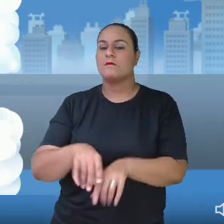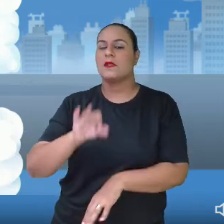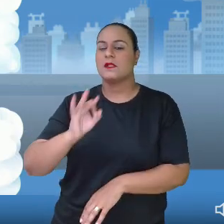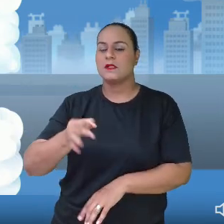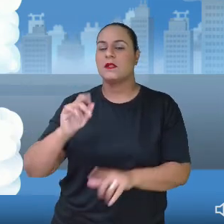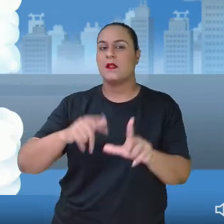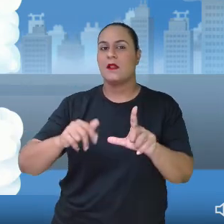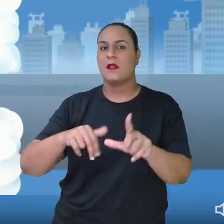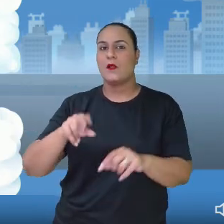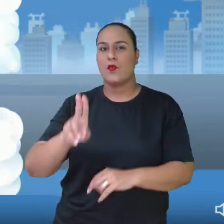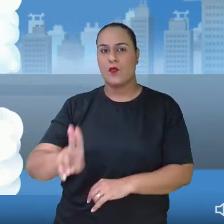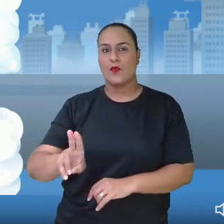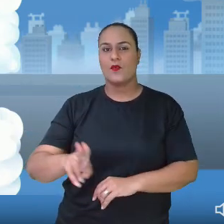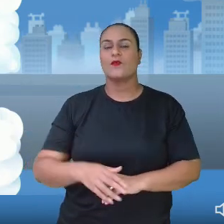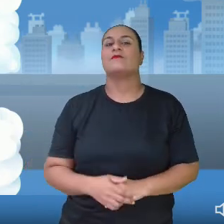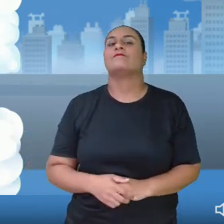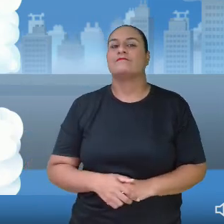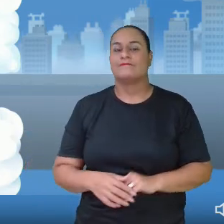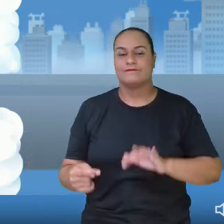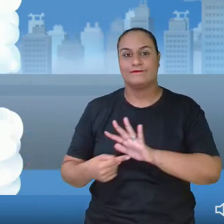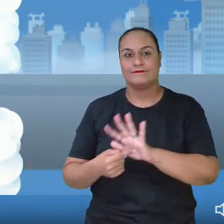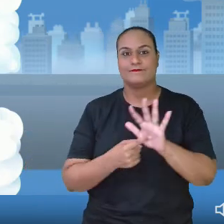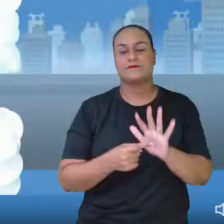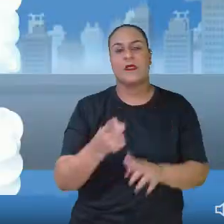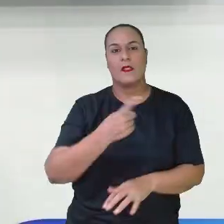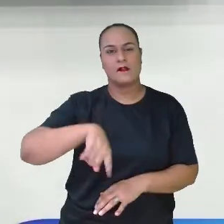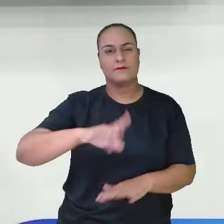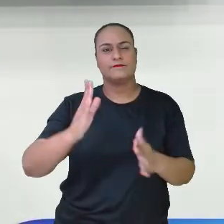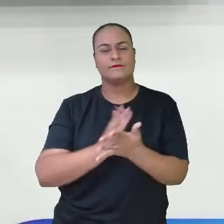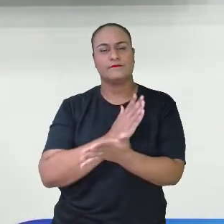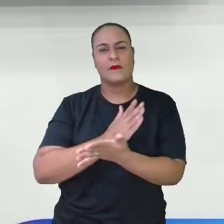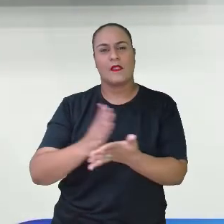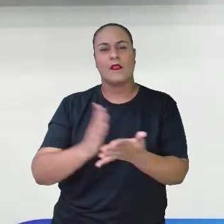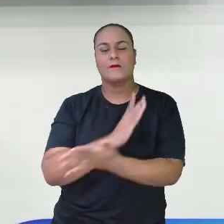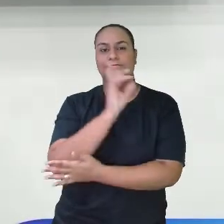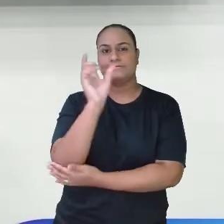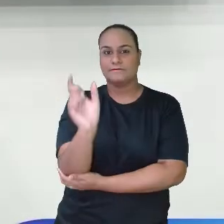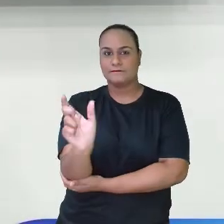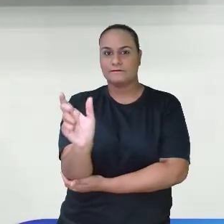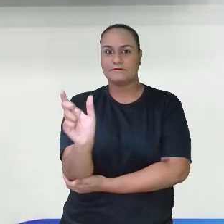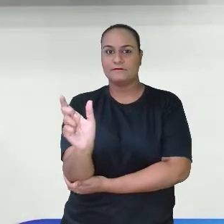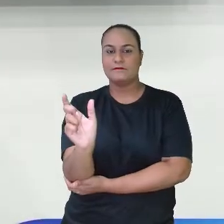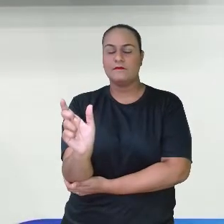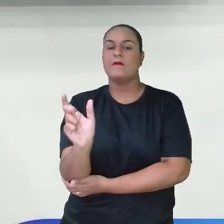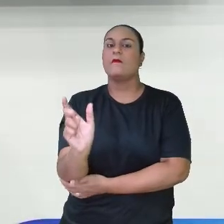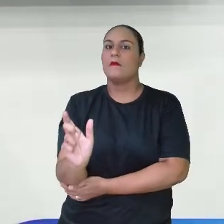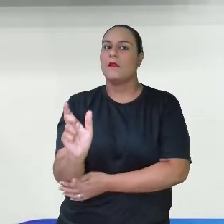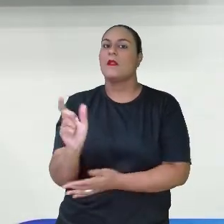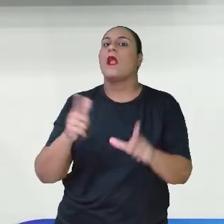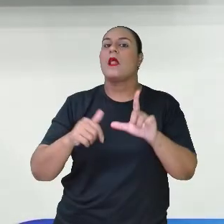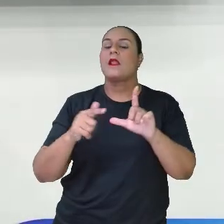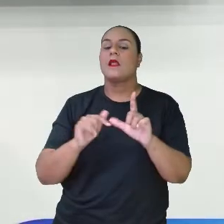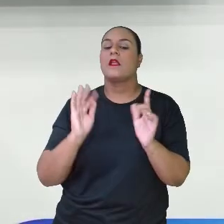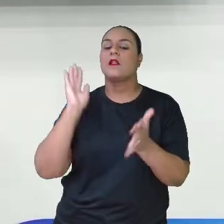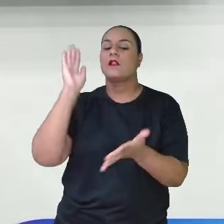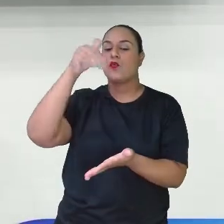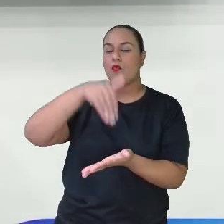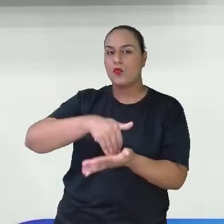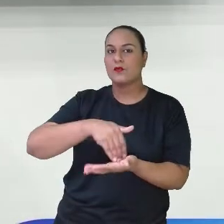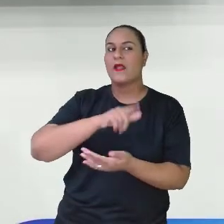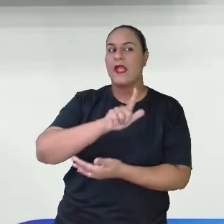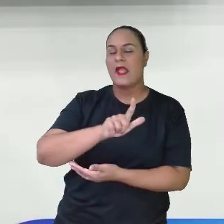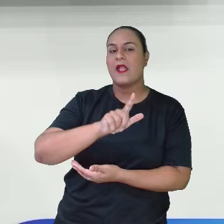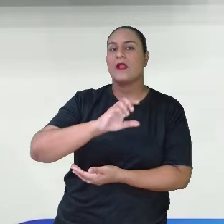U. E é isso, minha gente. Eu trouxe para vocês algumas palavrinhas que terminariam com L ou com